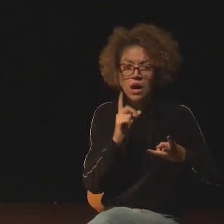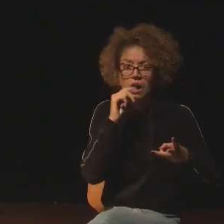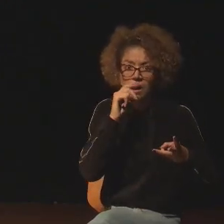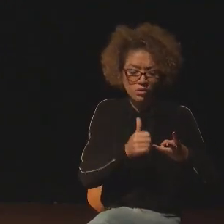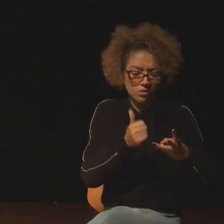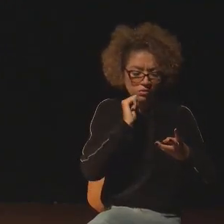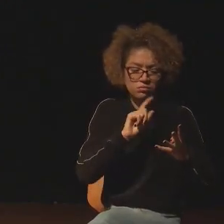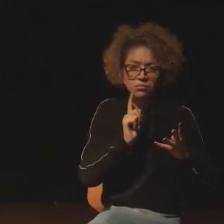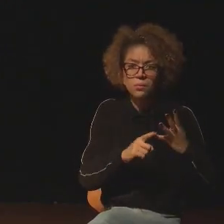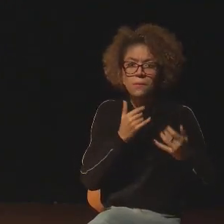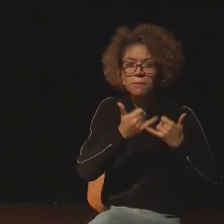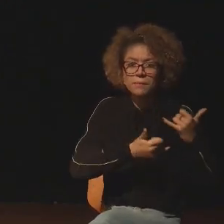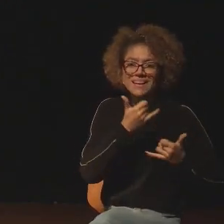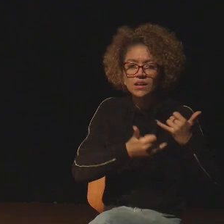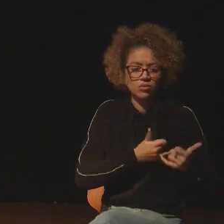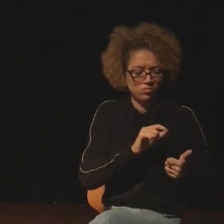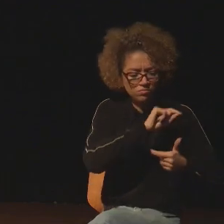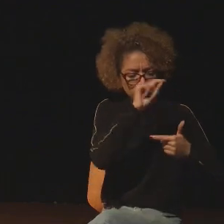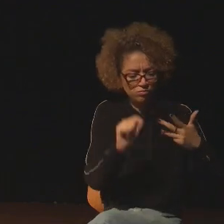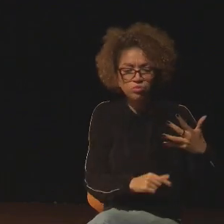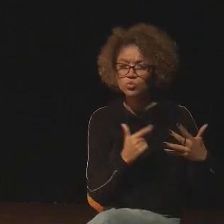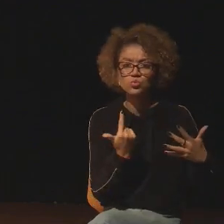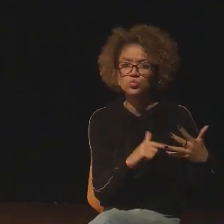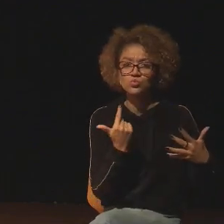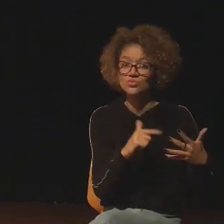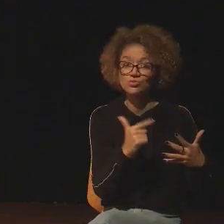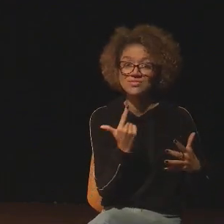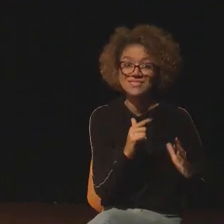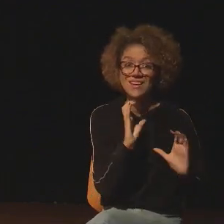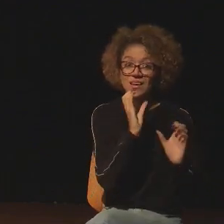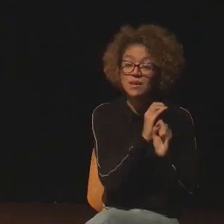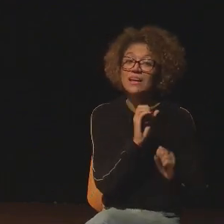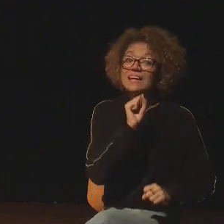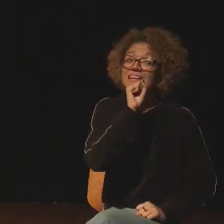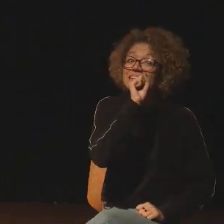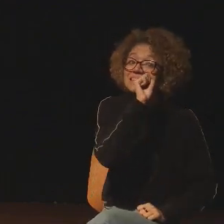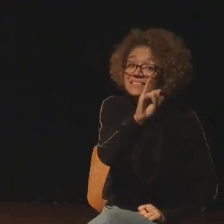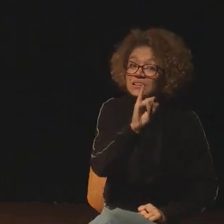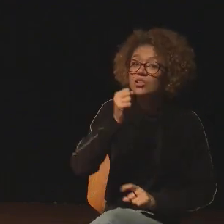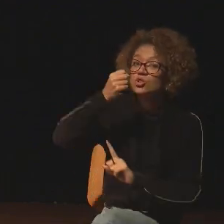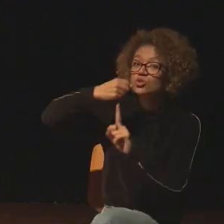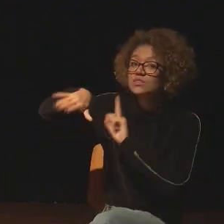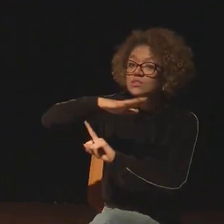não tem brinquedos, ele poderia ter tudo isso com uma gestão social.